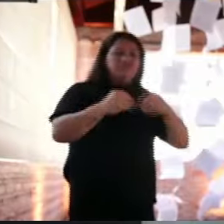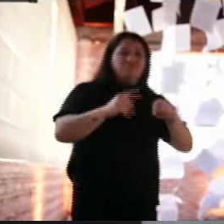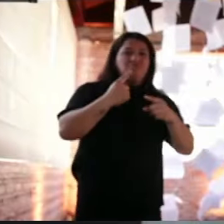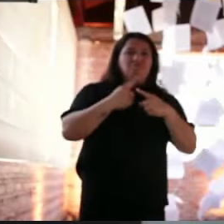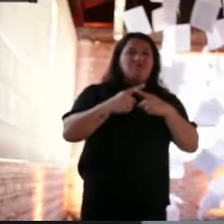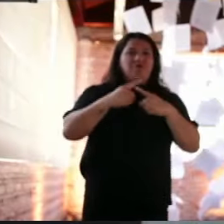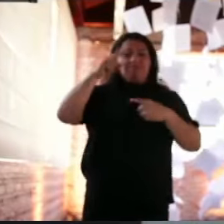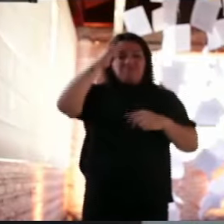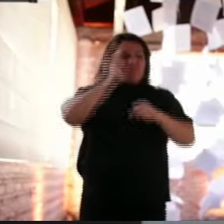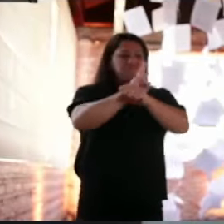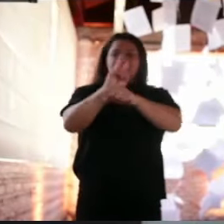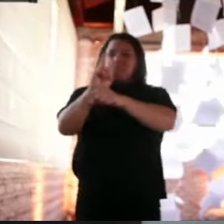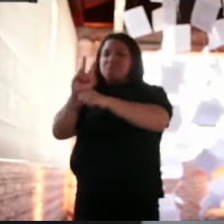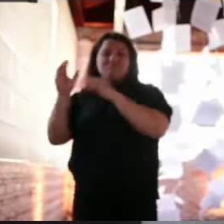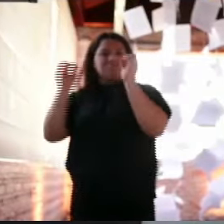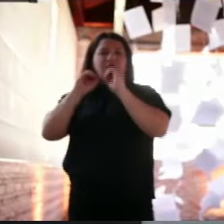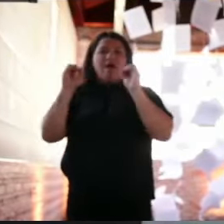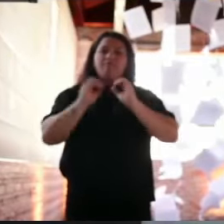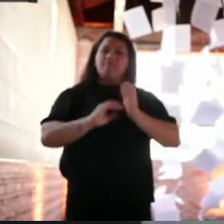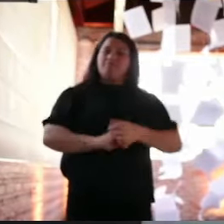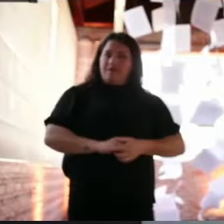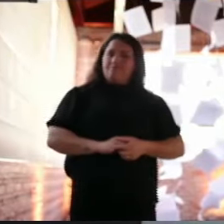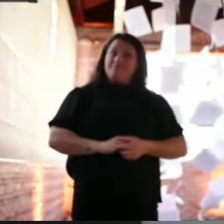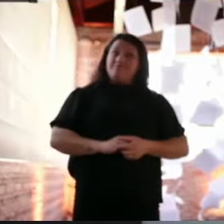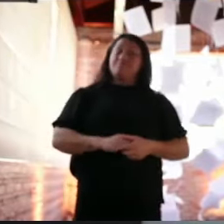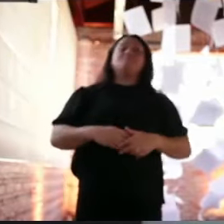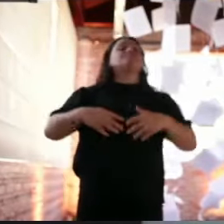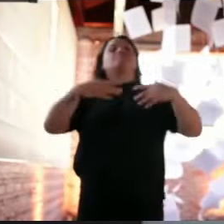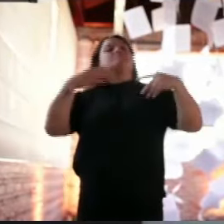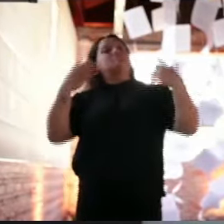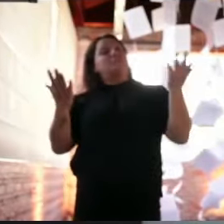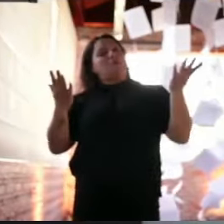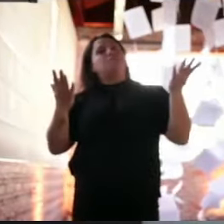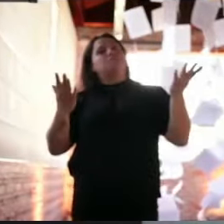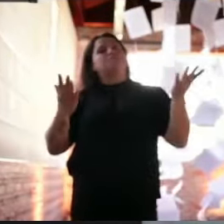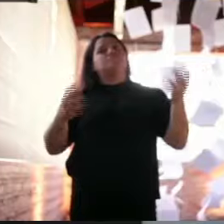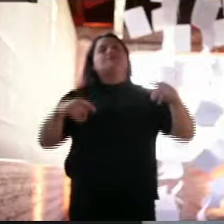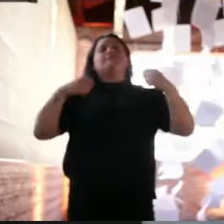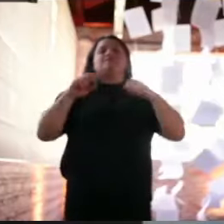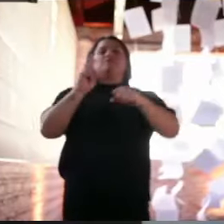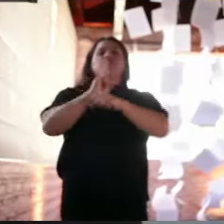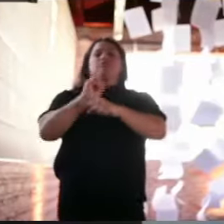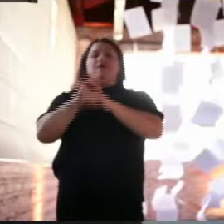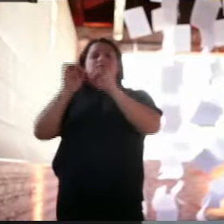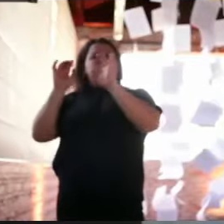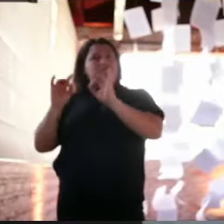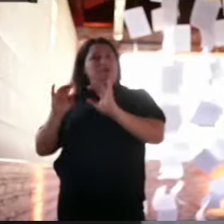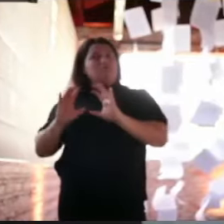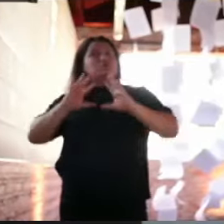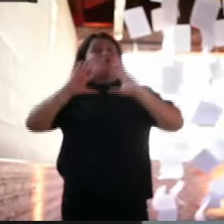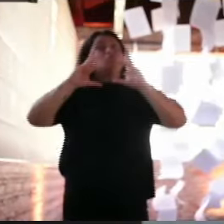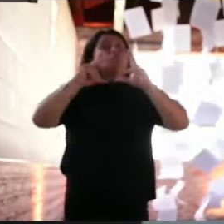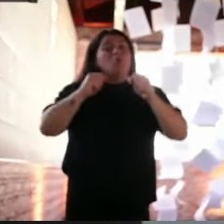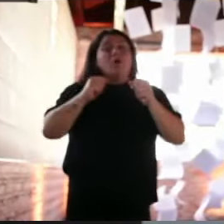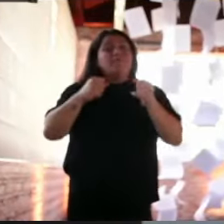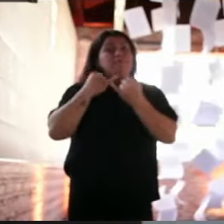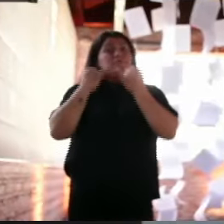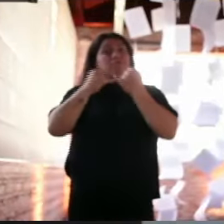ninguém então a recuperação aqui é pensar então bom se é um tipo de cuidados especial sejamos todos maternos